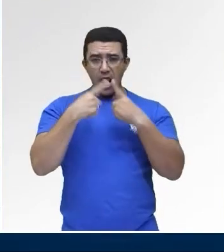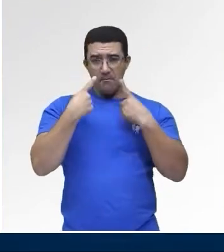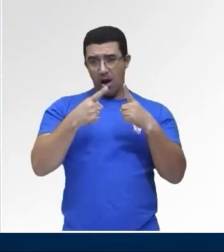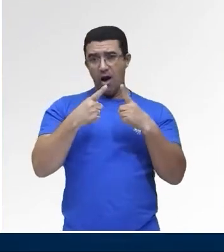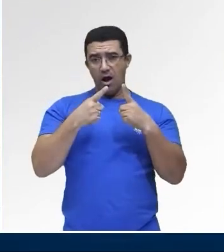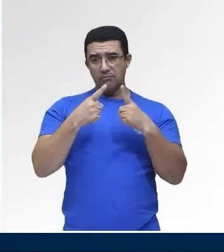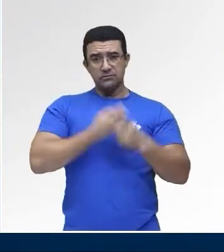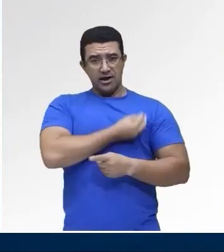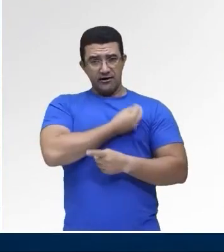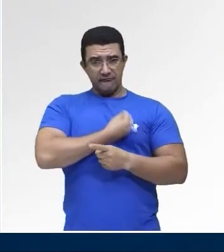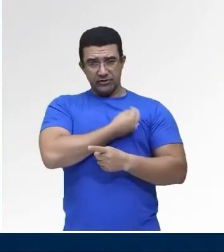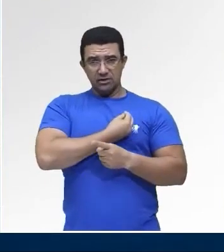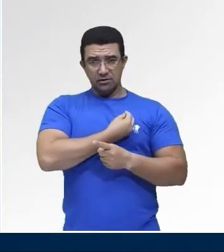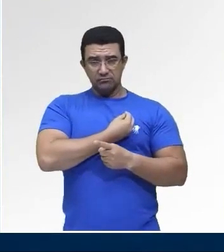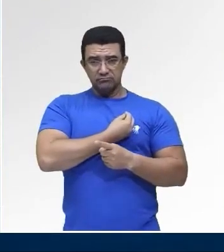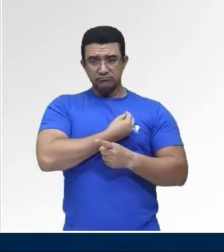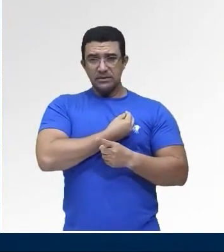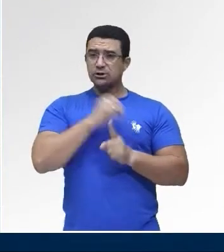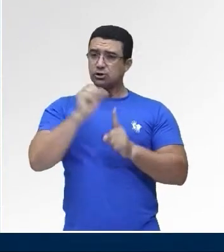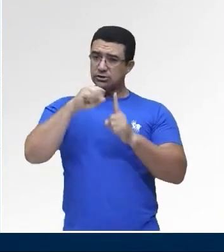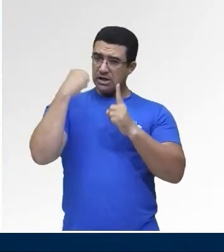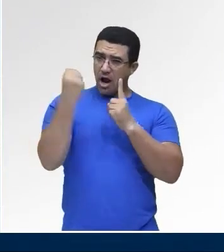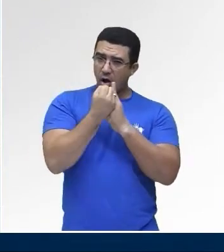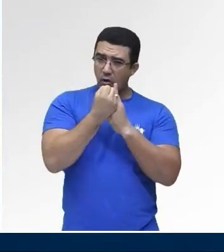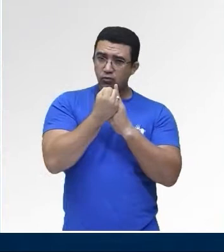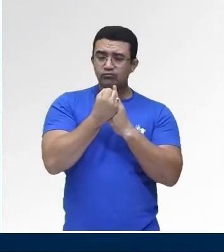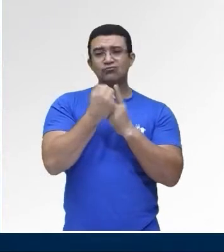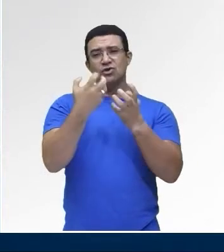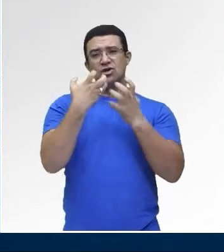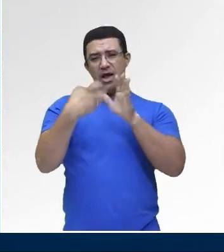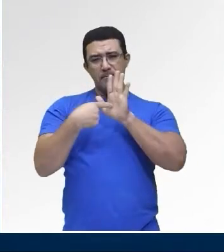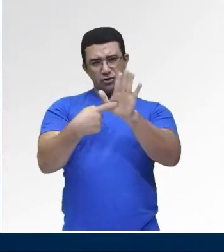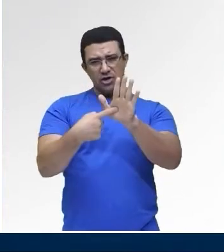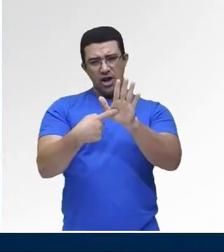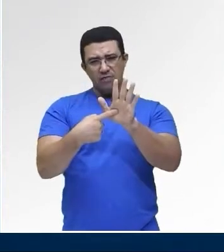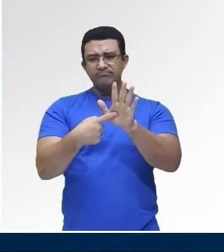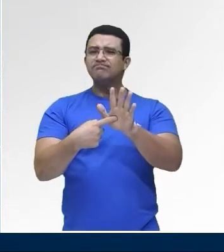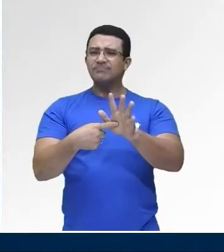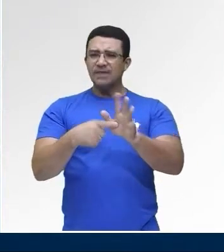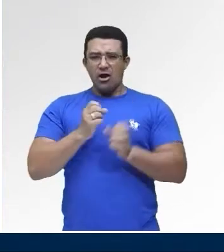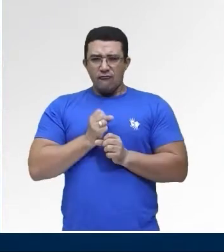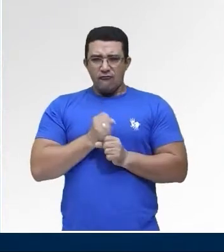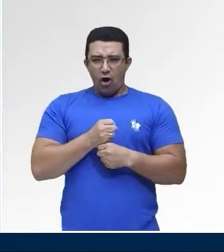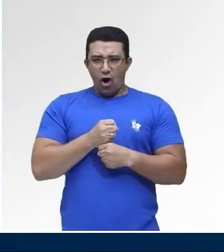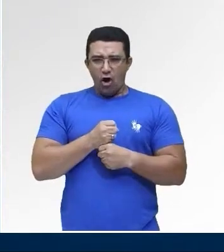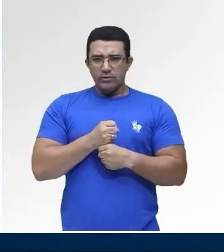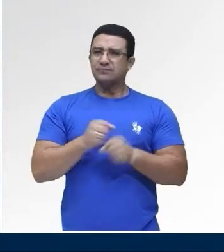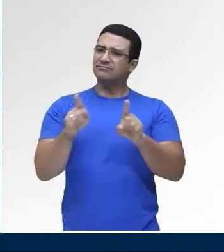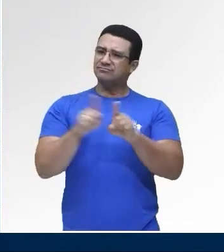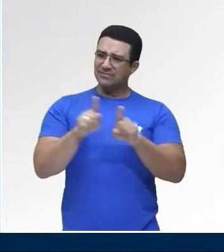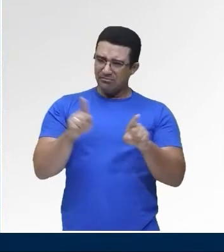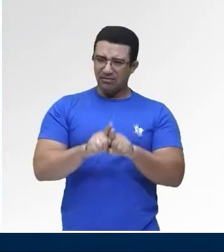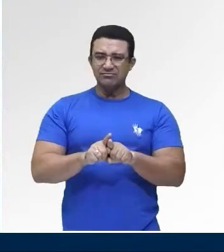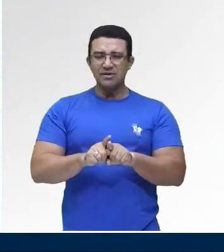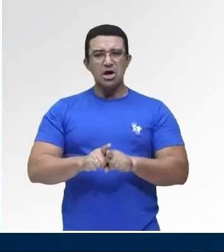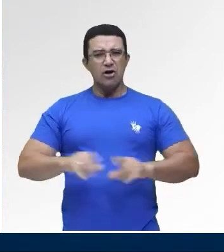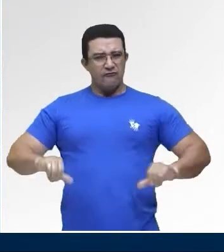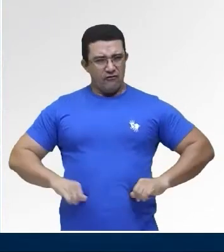quer denunciar. Então, aí ele queria denunciar a fome, a miséria, a situação difícil das pessoas